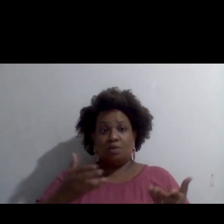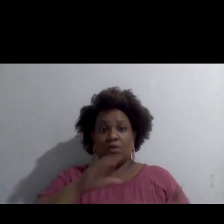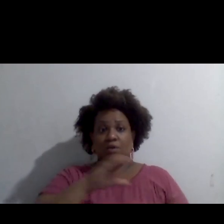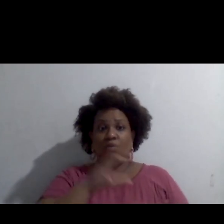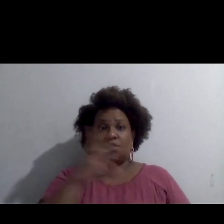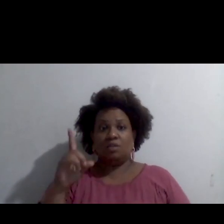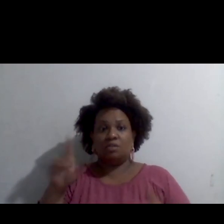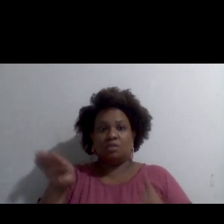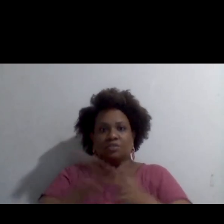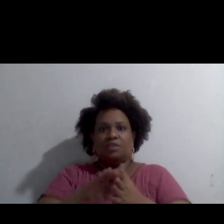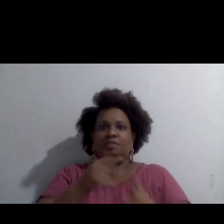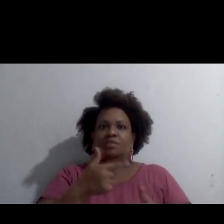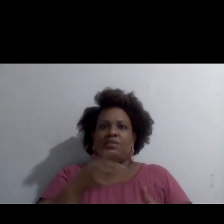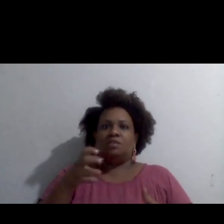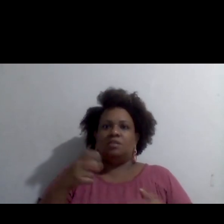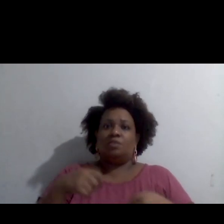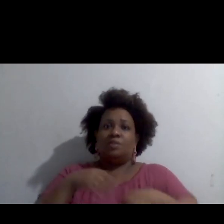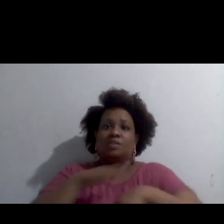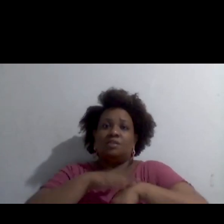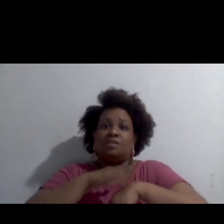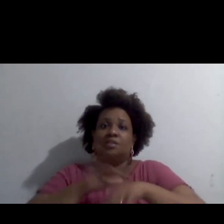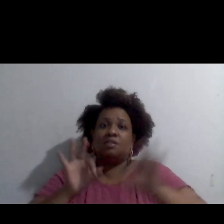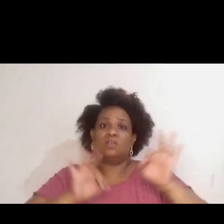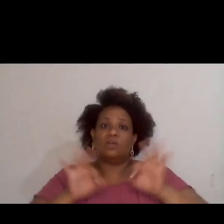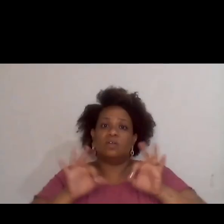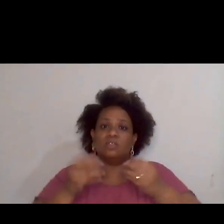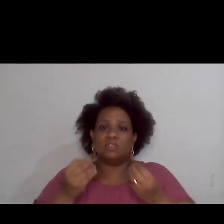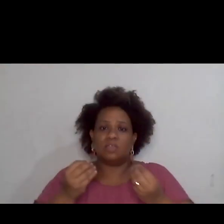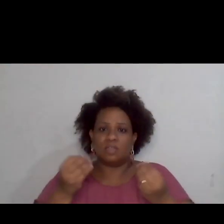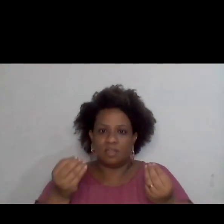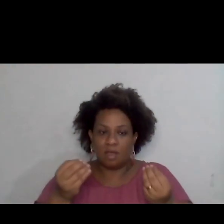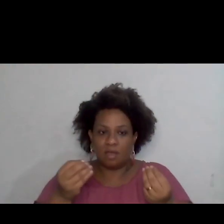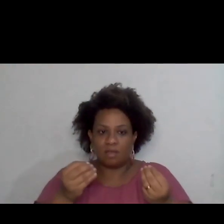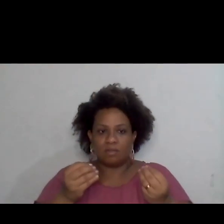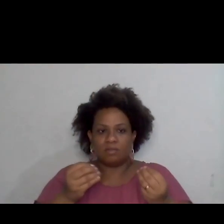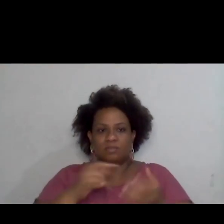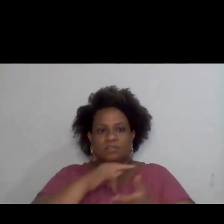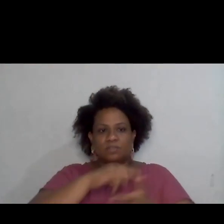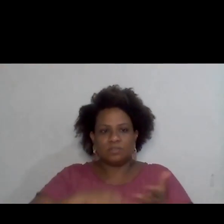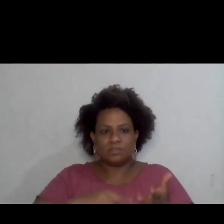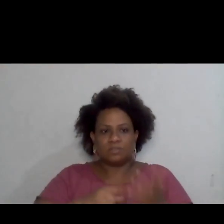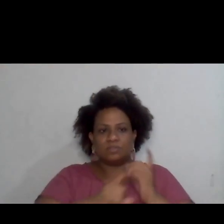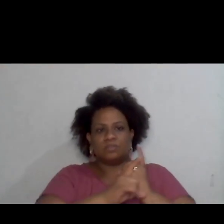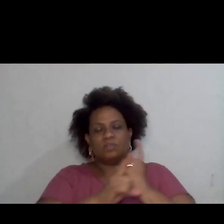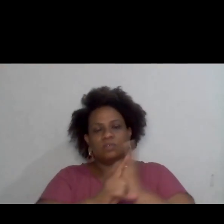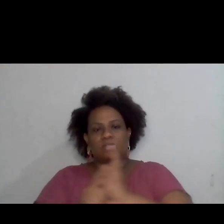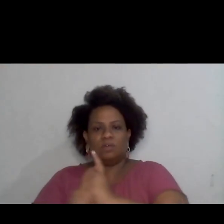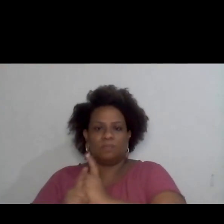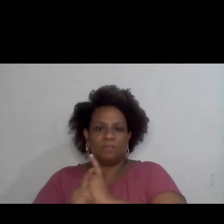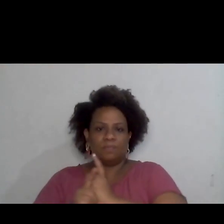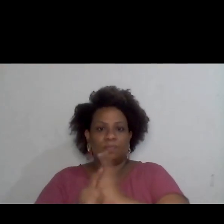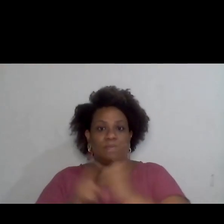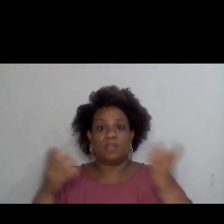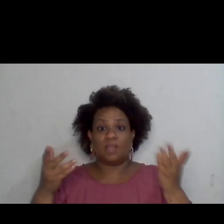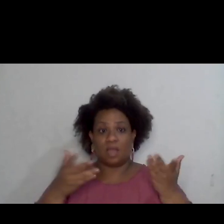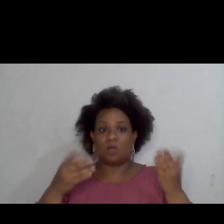precisei de um tempo para me organizar, entrega de documentação para de fato assumir a cadeira, a gente teve esse desencontro e esses levantamentos. Mas a partir de agora que já estou na